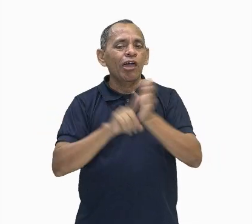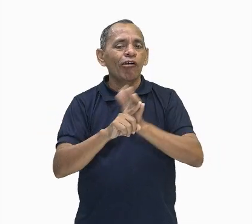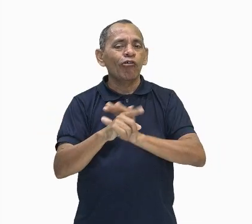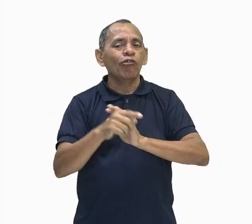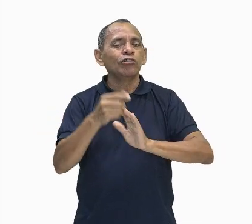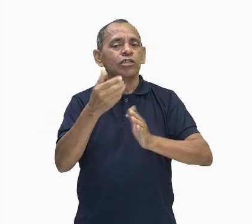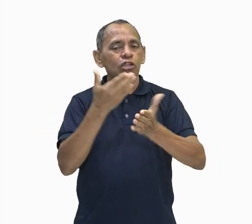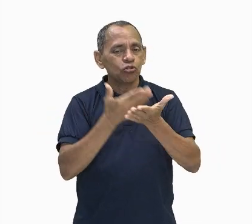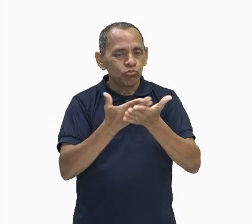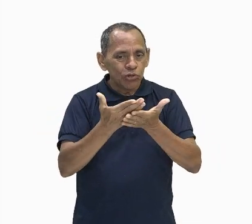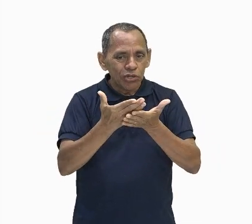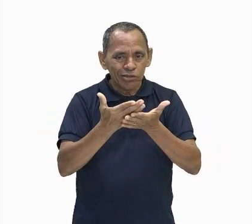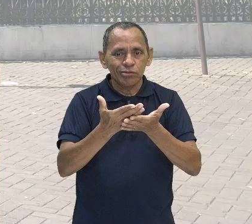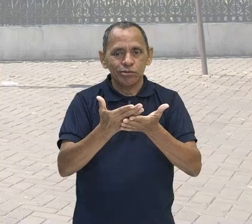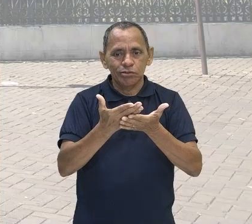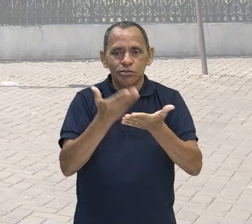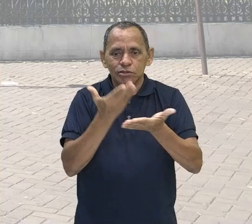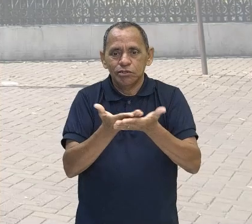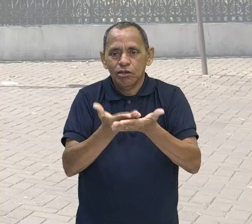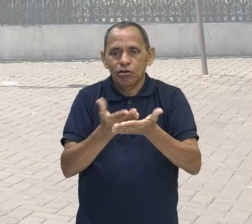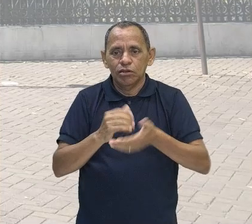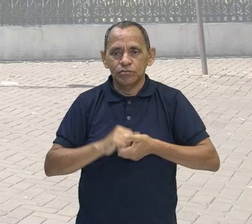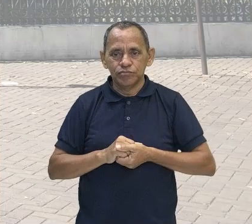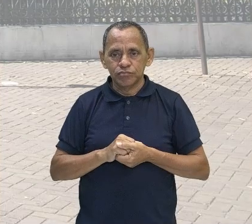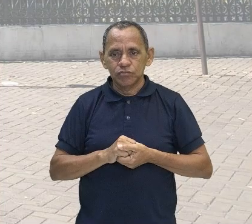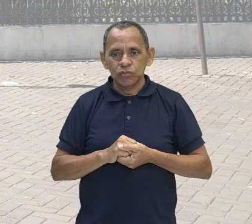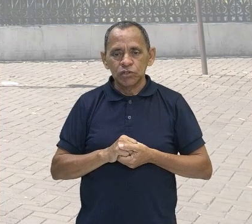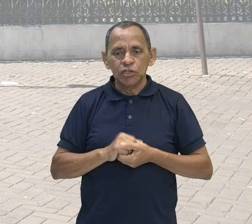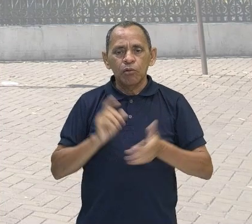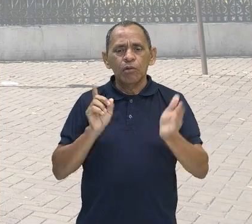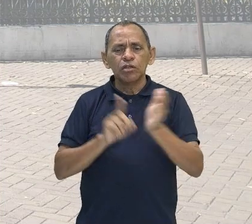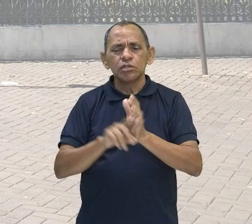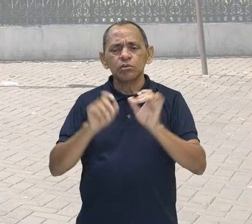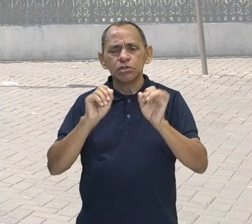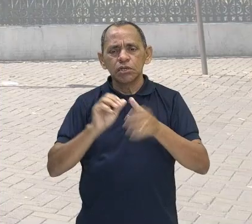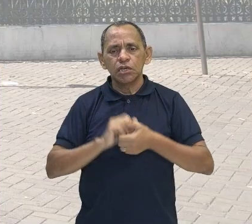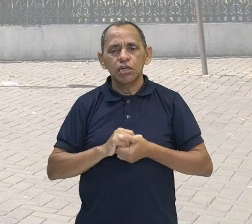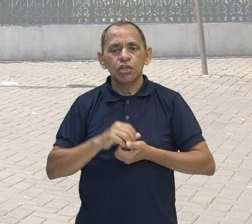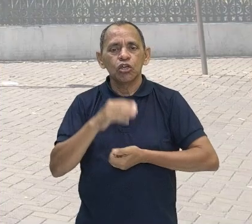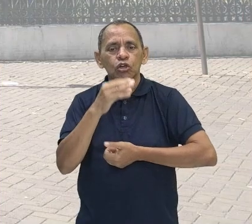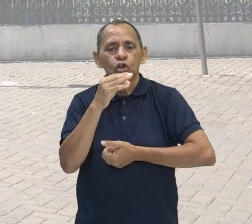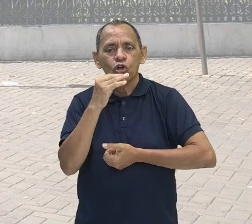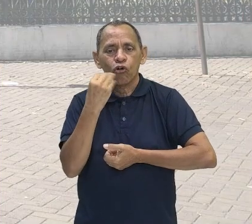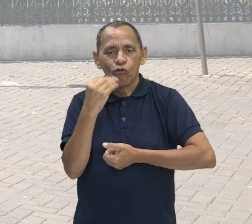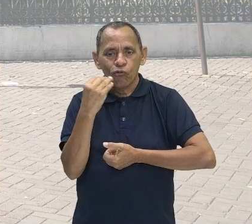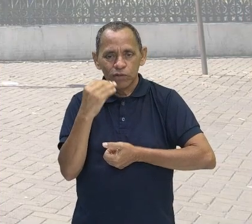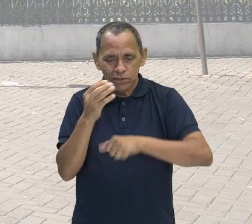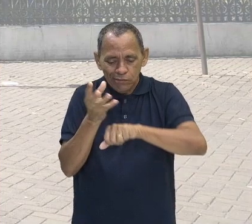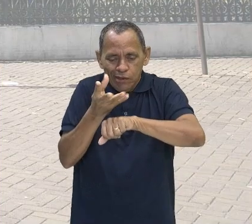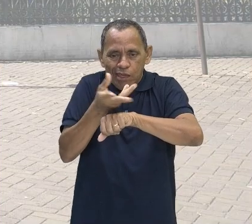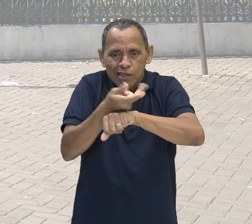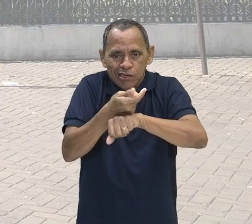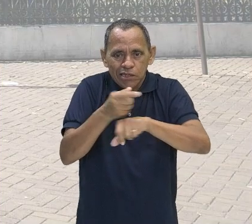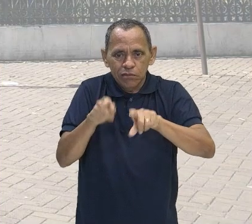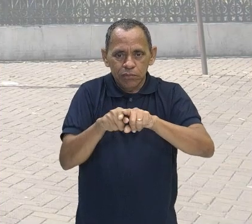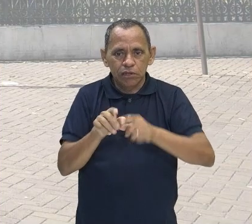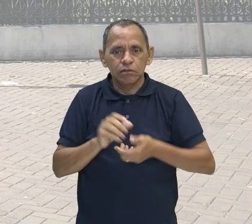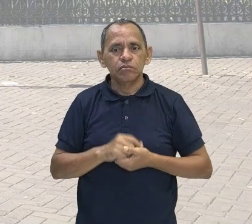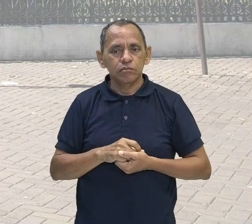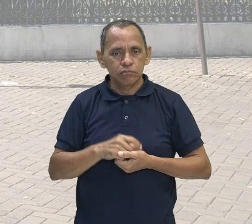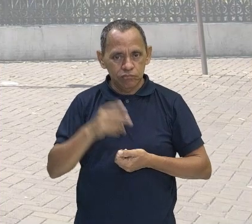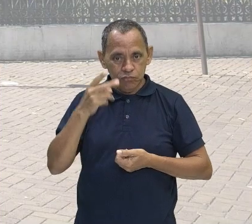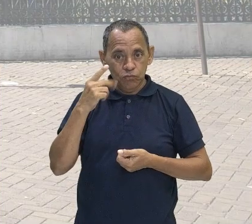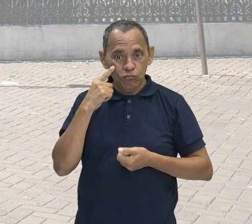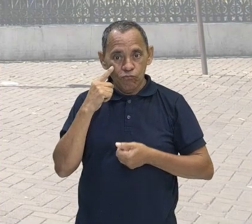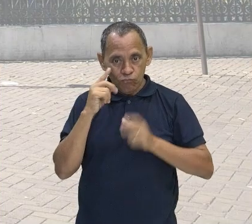início desta aula, né, em que a gente perguntou sobre convencimento. Nós vimos então que um poeta pode